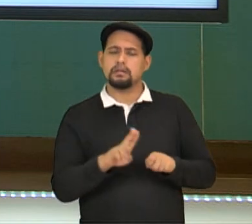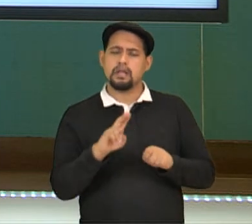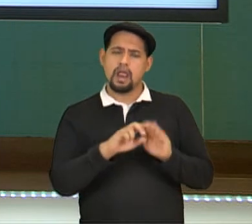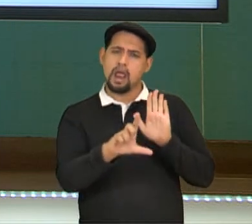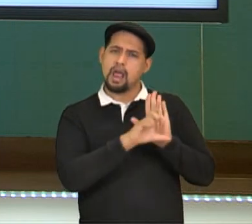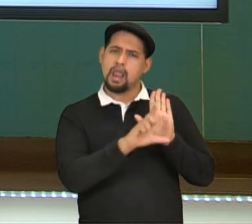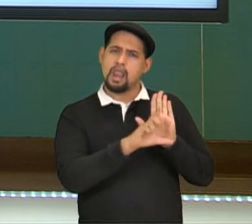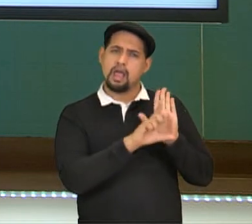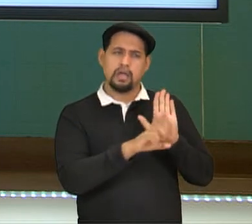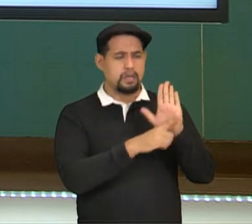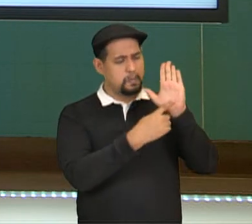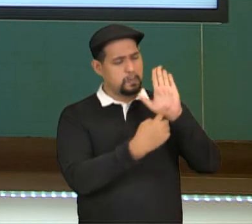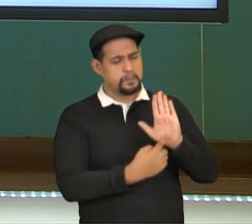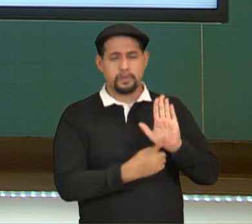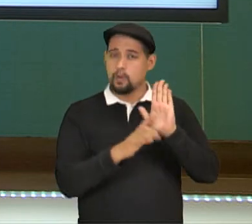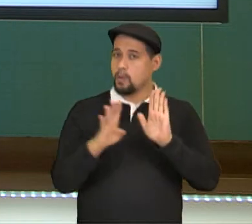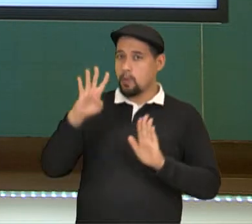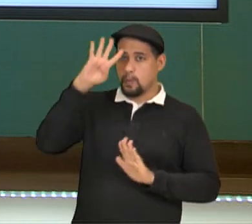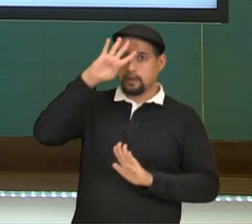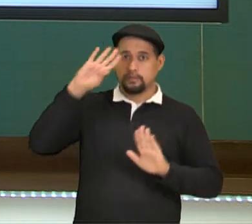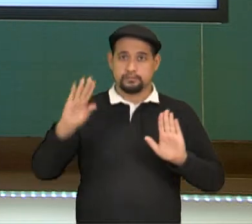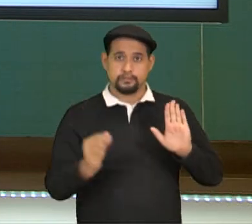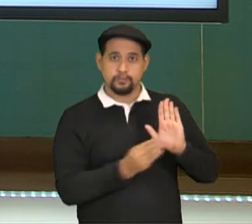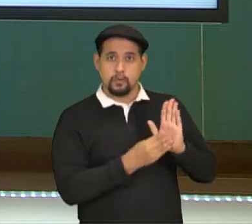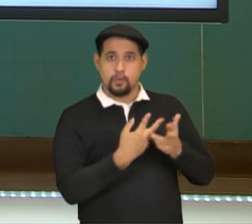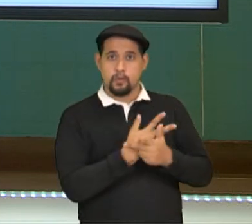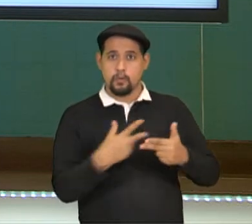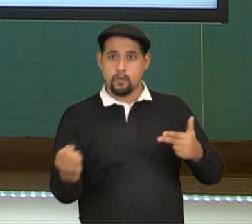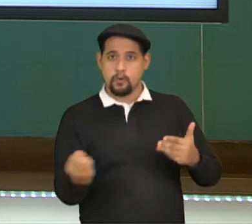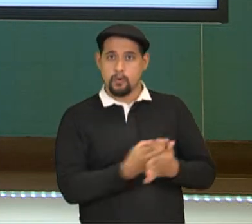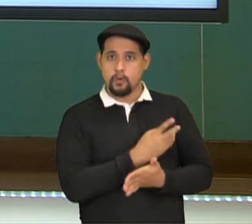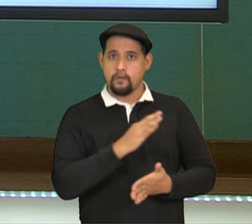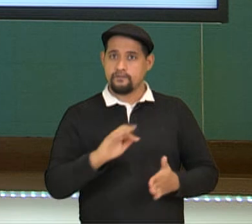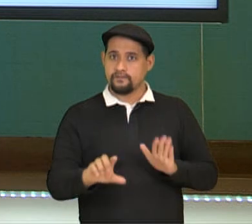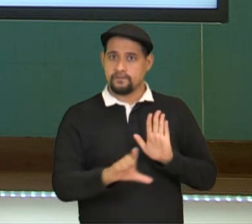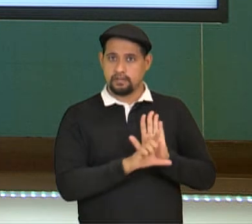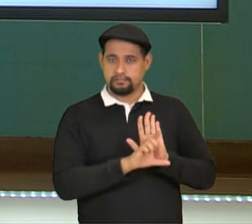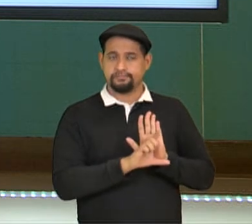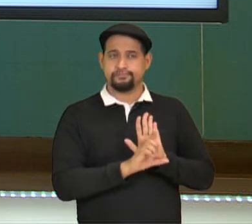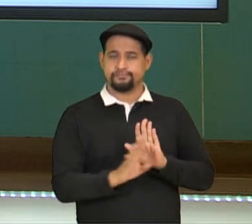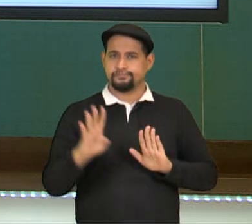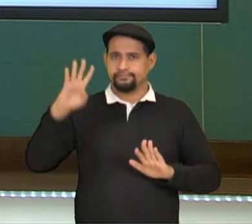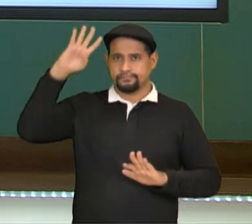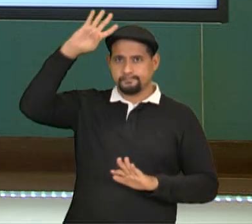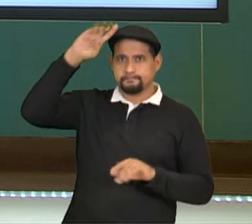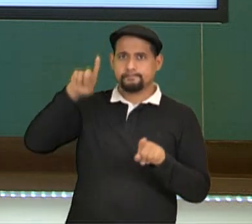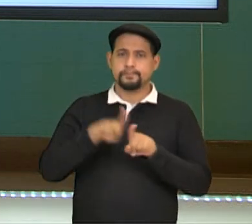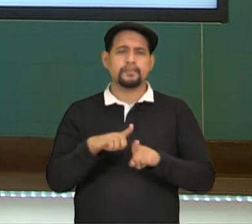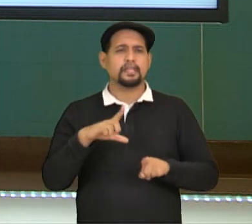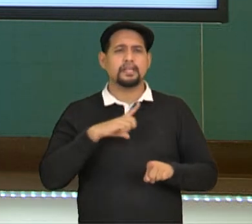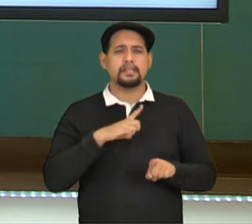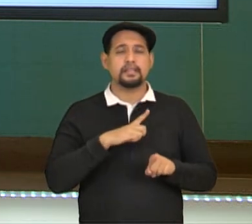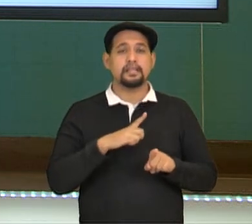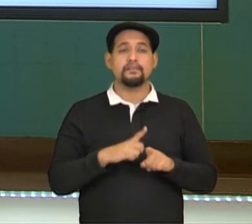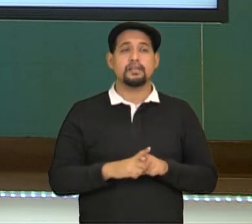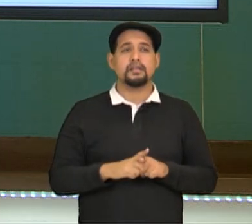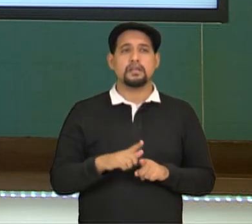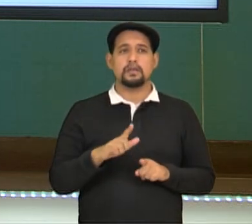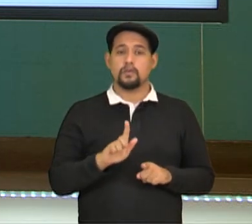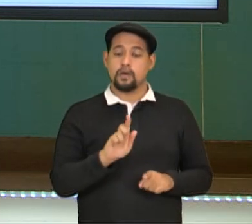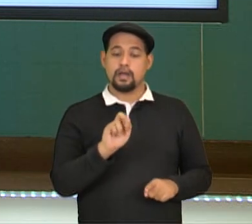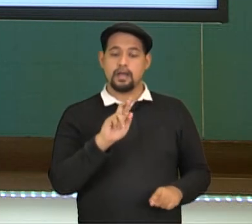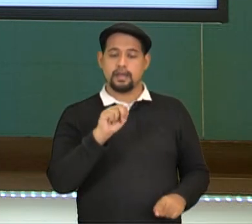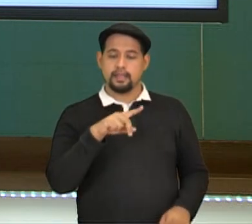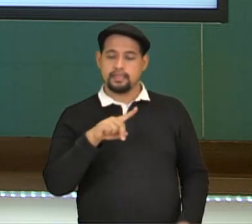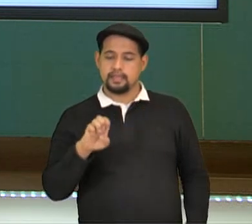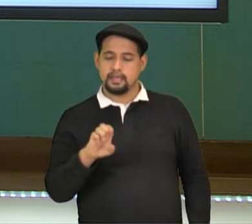leis romanas e adicionar novidades para as próprias leis romanas, né. E também a gente viu o grande cisma entre a